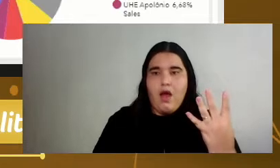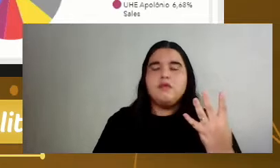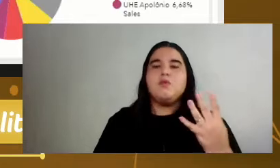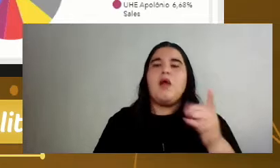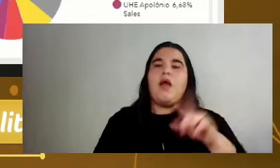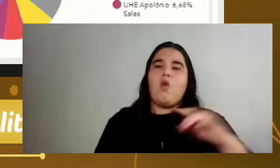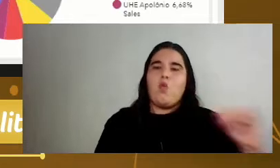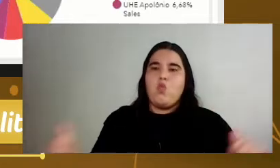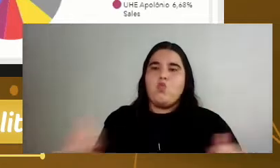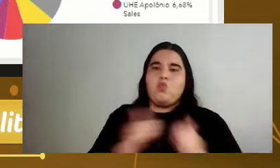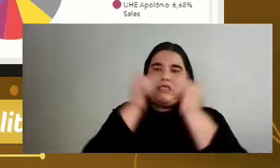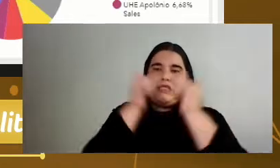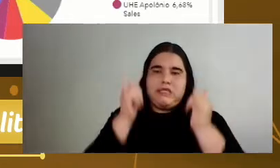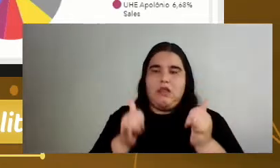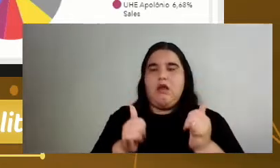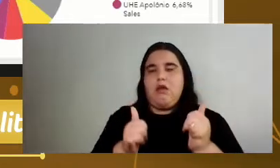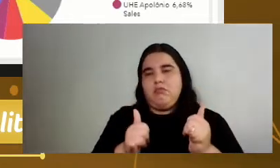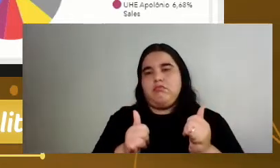pesquisar aqui essa usina.